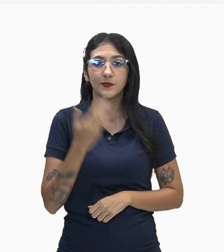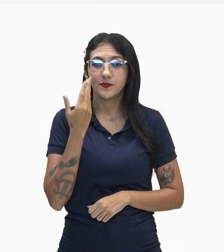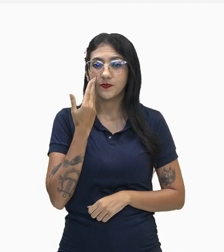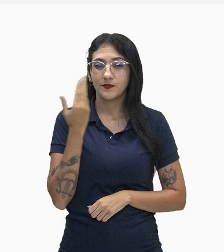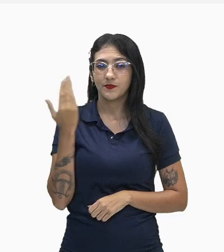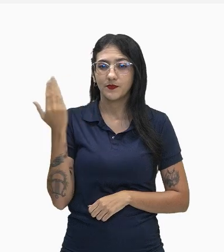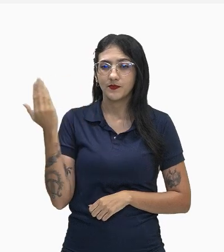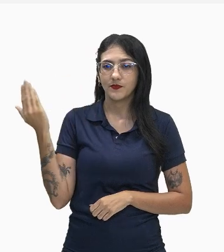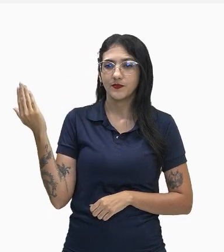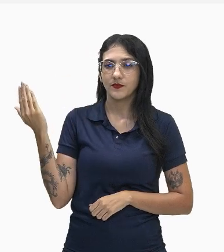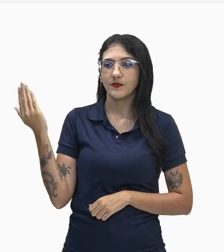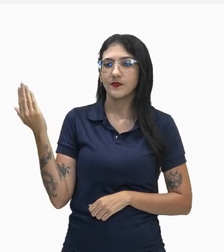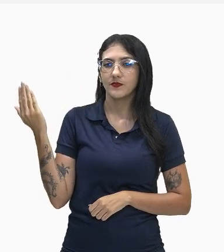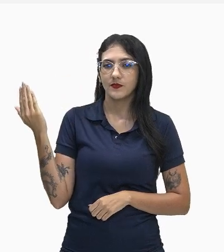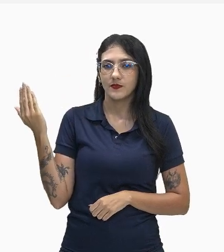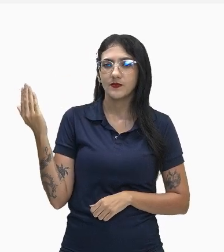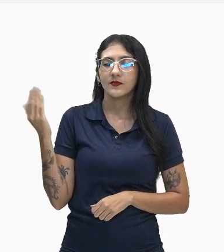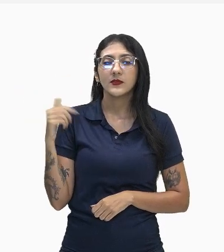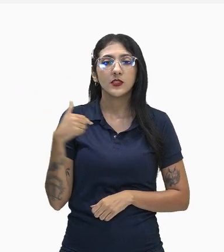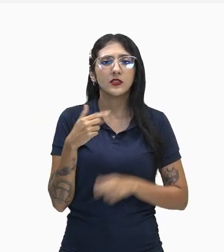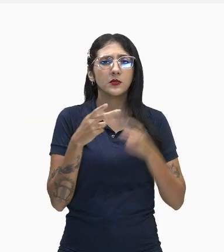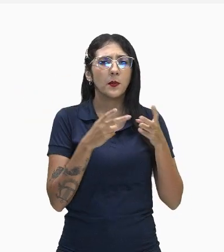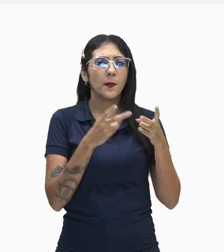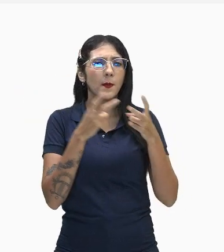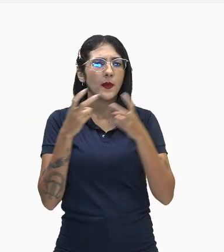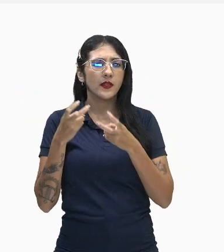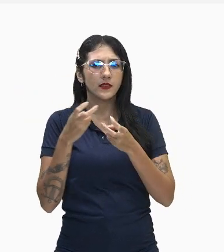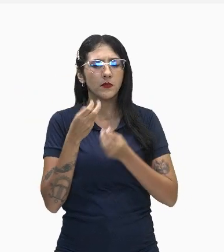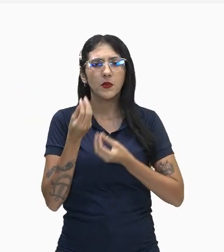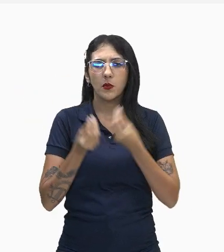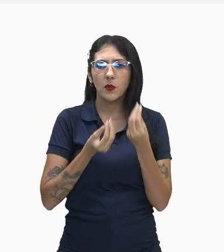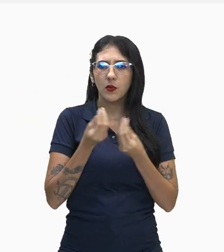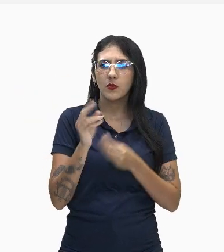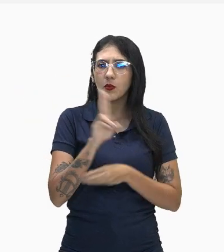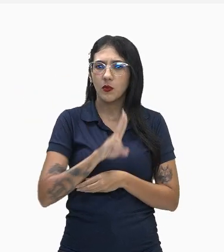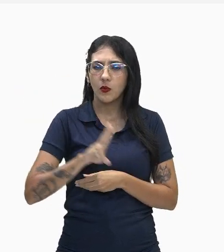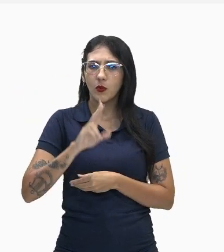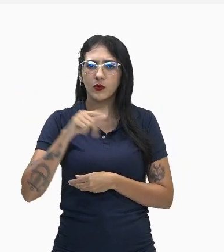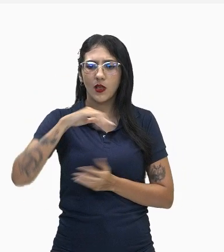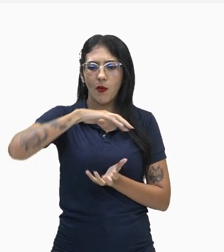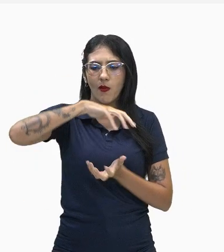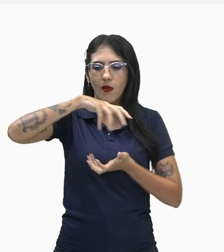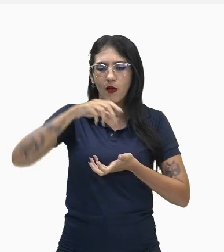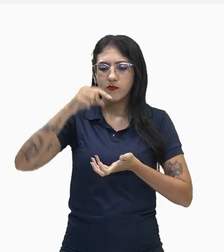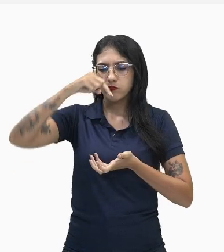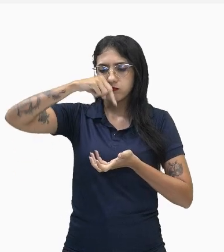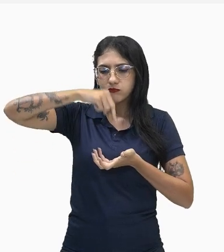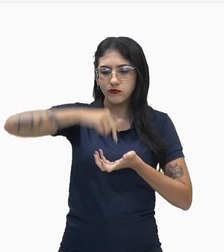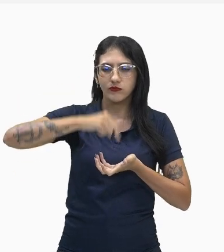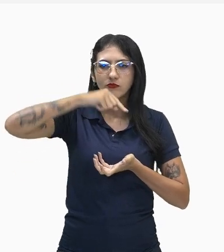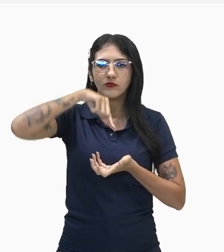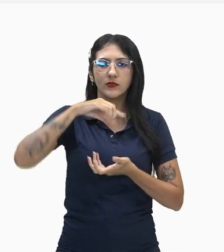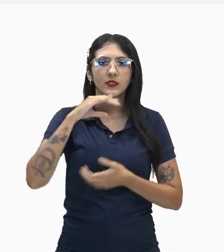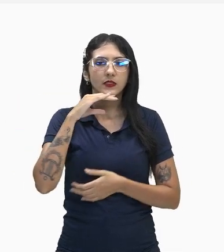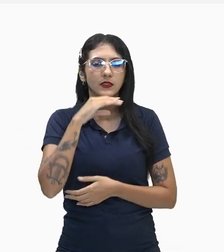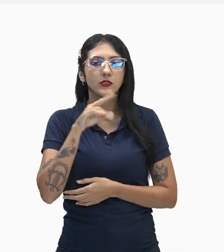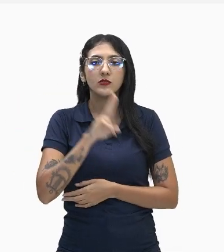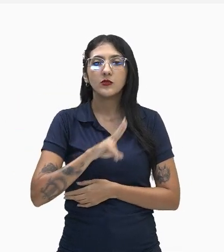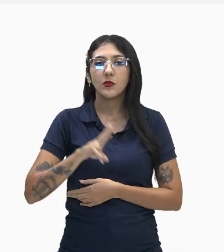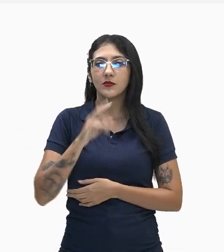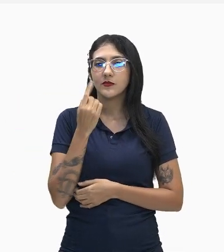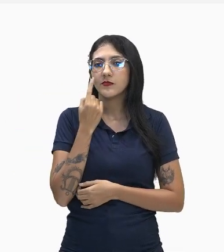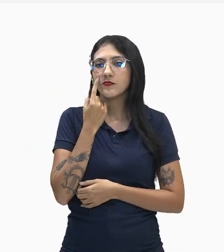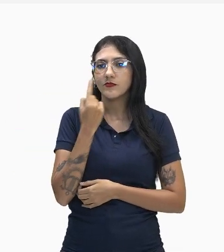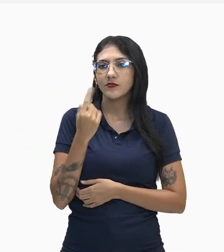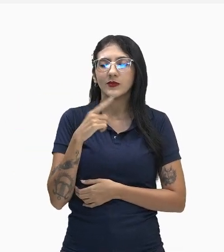gente pode observar como é que funciona uma energia geotérmica, onde há todo um processo ali que começa com uma